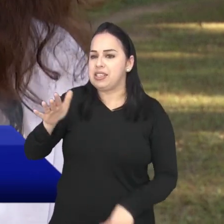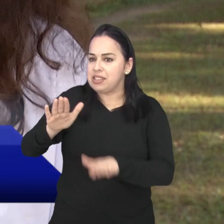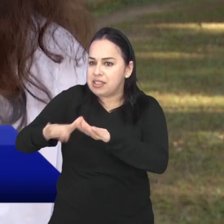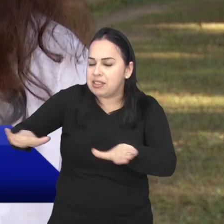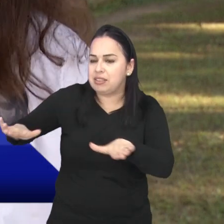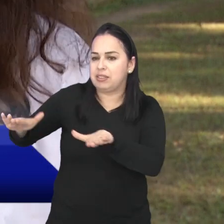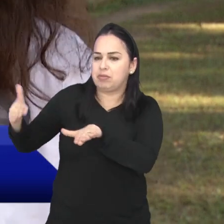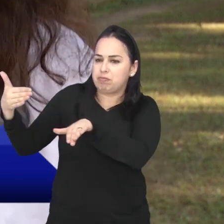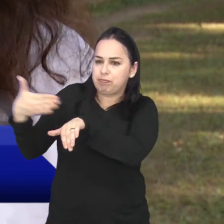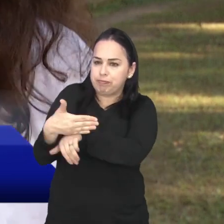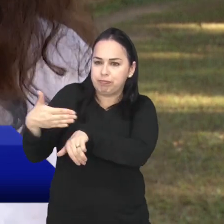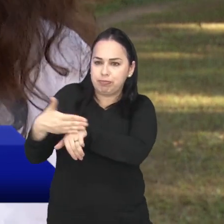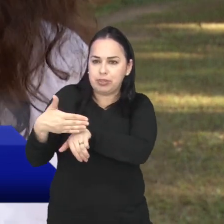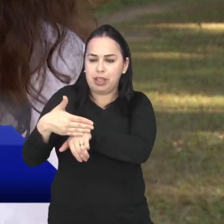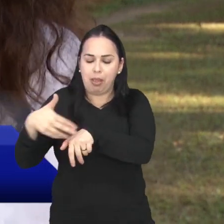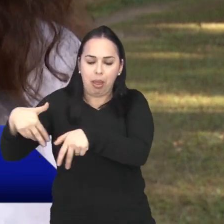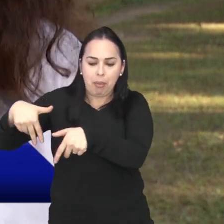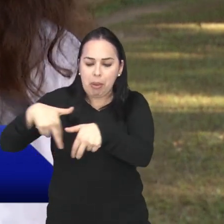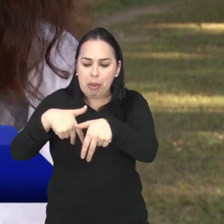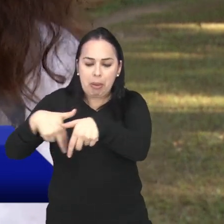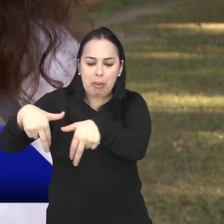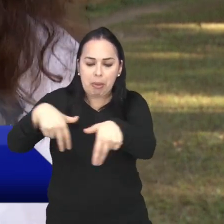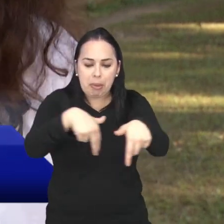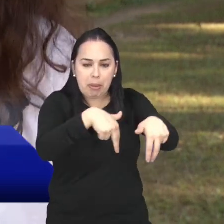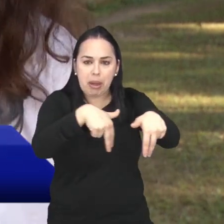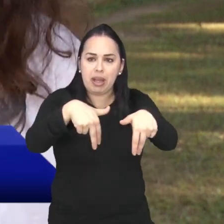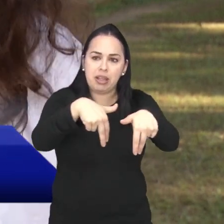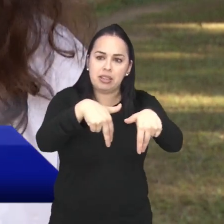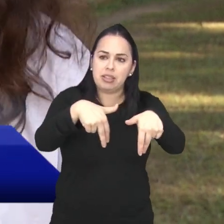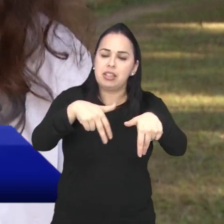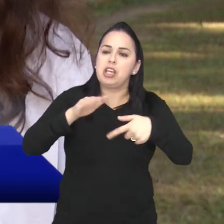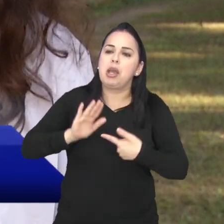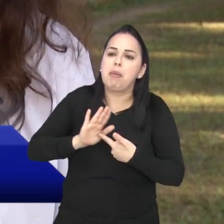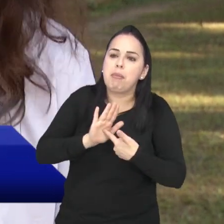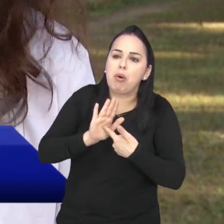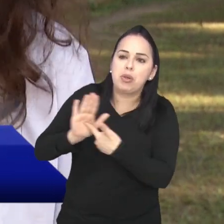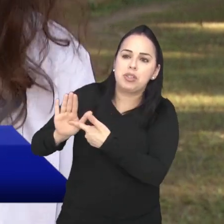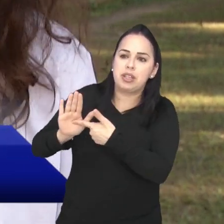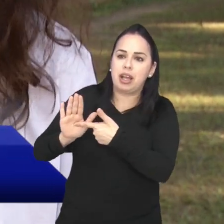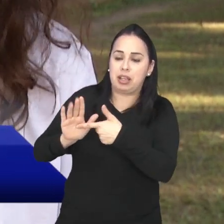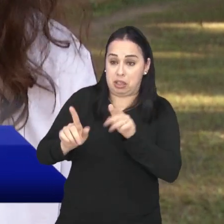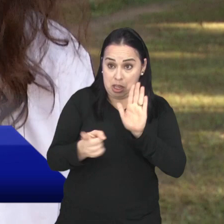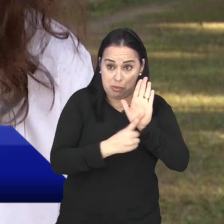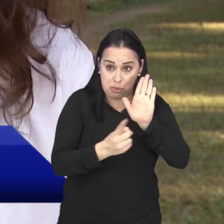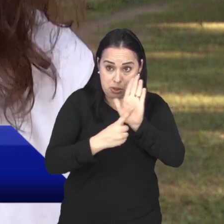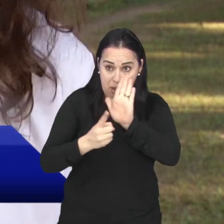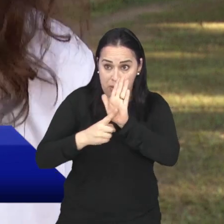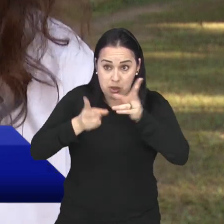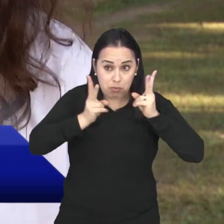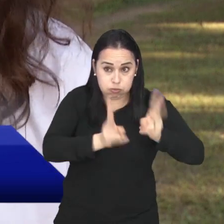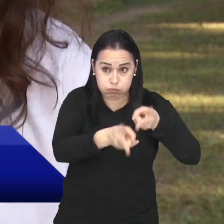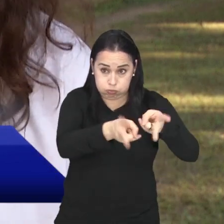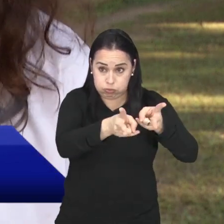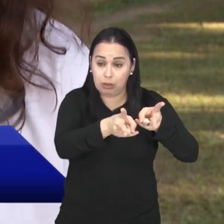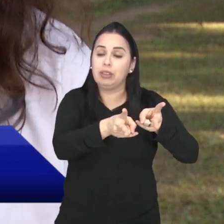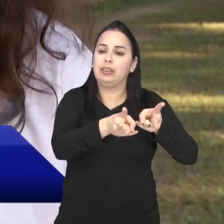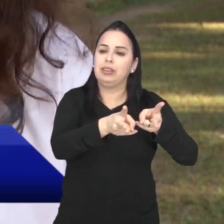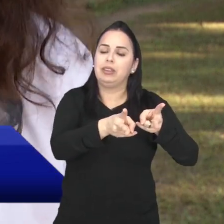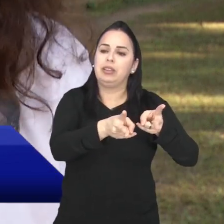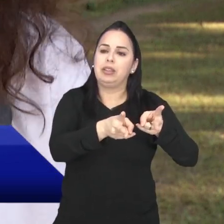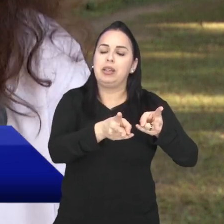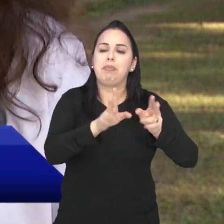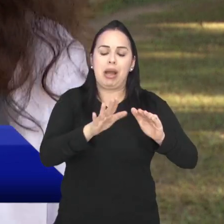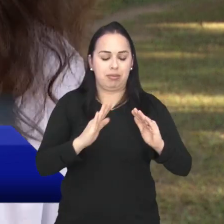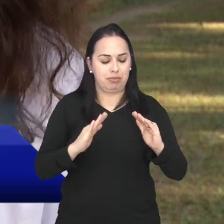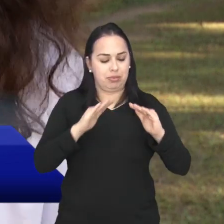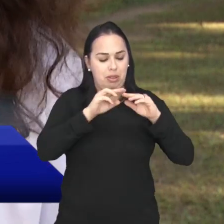um circuito expositivo aqui do lado de fora e a ideia é trazer um pouco da exposição permanente que fica dentro do museu,